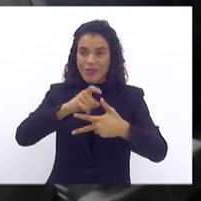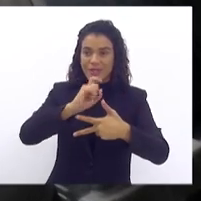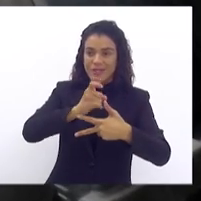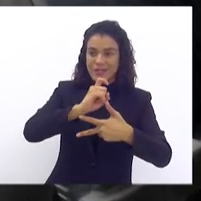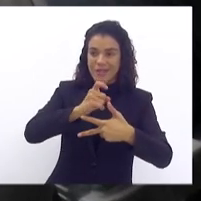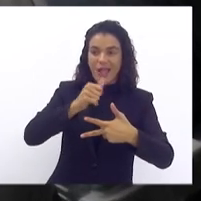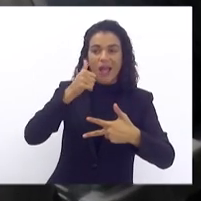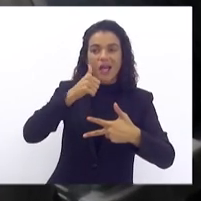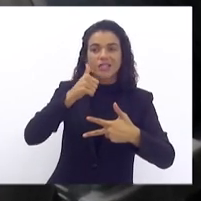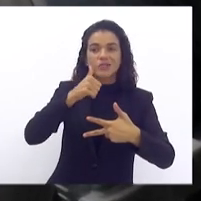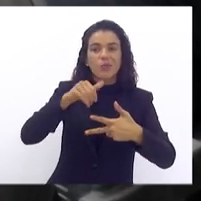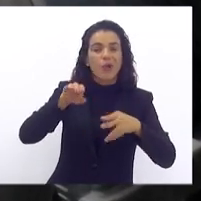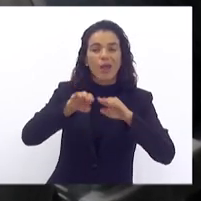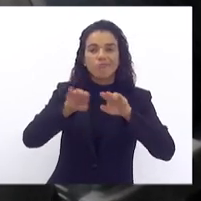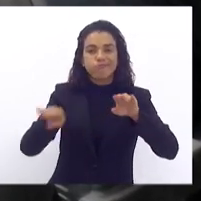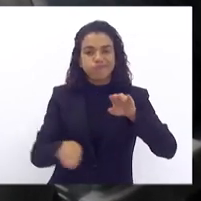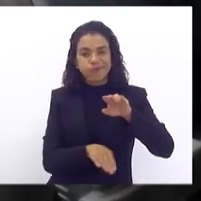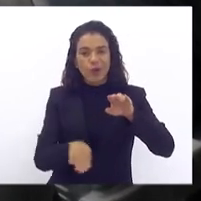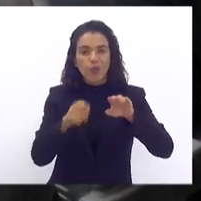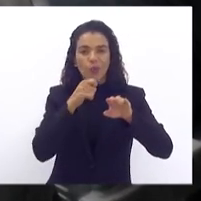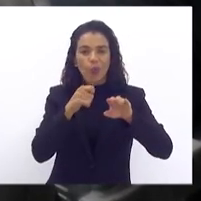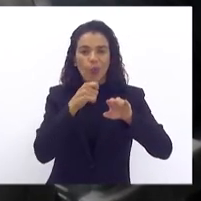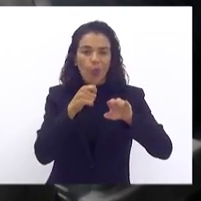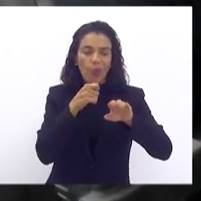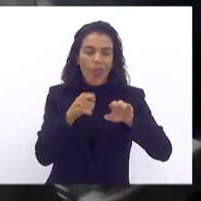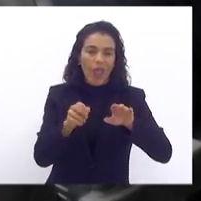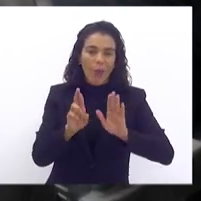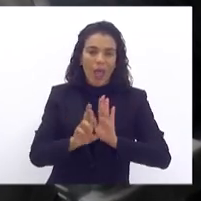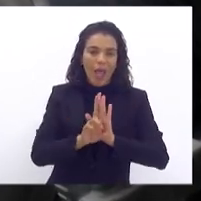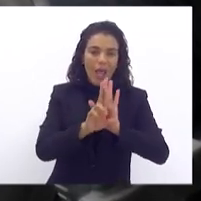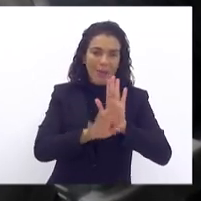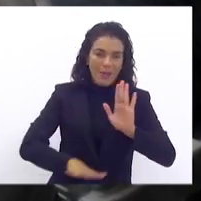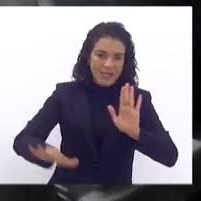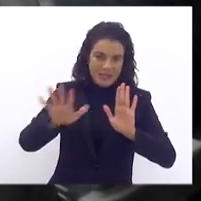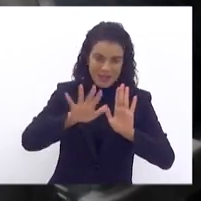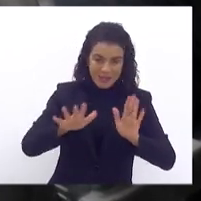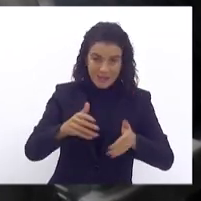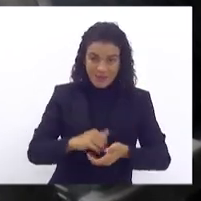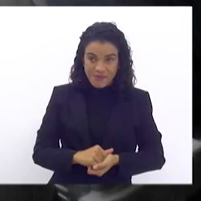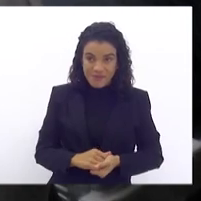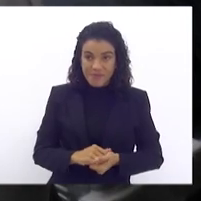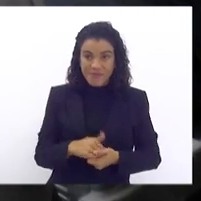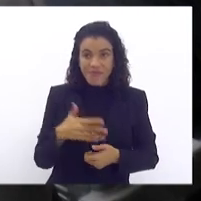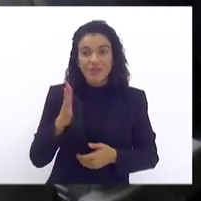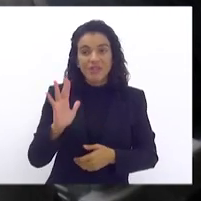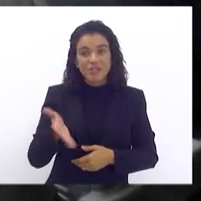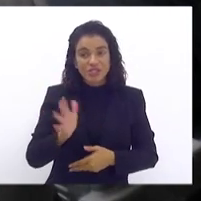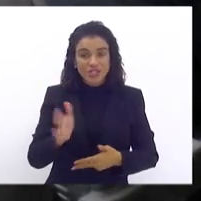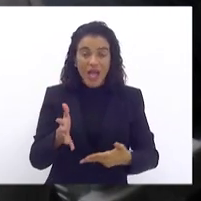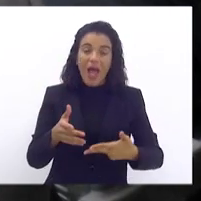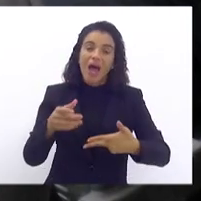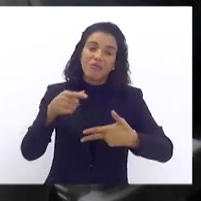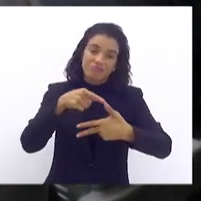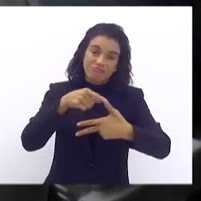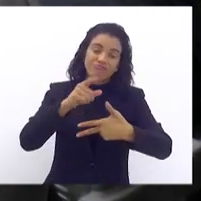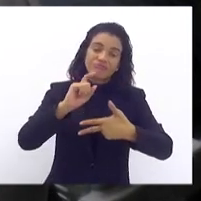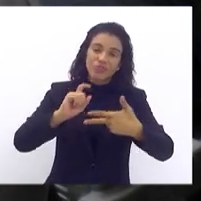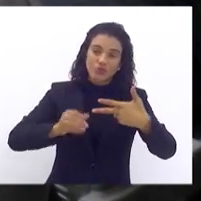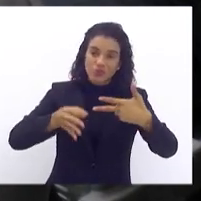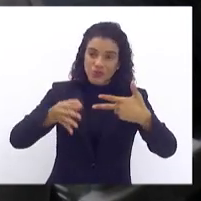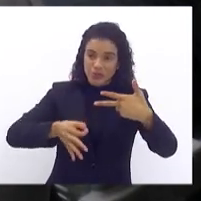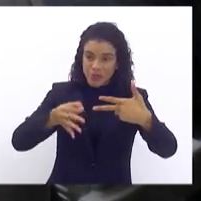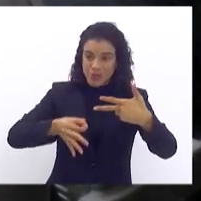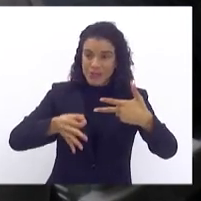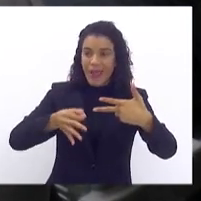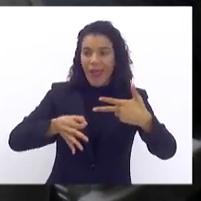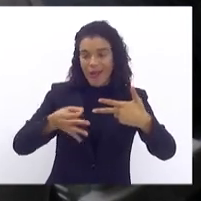são subrepresentadas. Existe uma subrepresentação geral. E essa pauta chegou no Poder Judiciário agora, tanto é que eu relatei para o senhor,